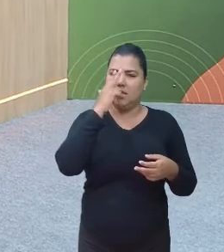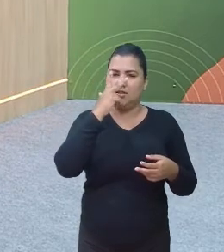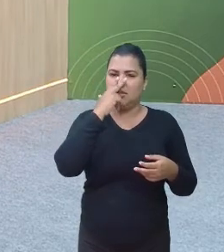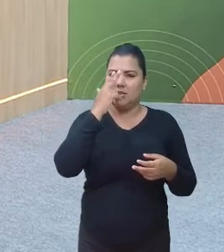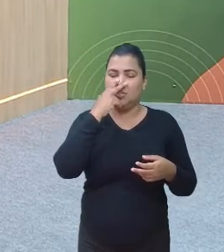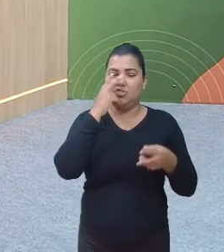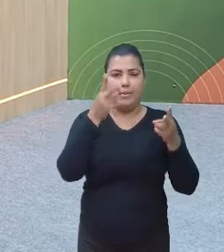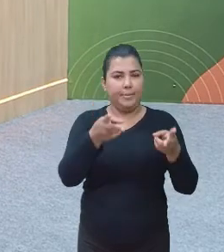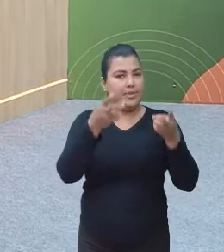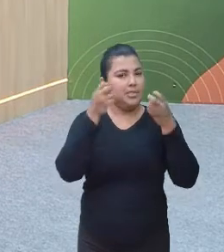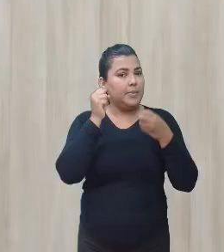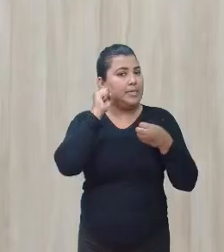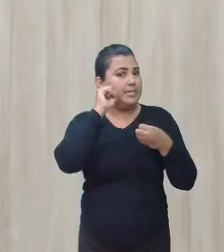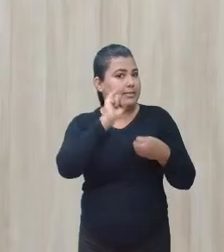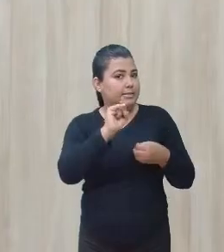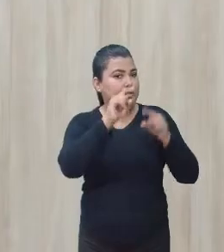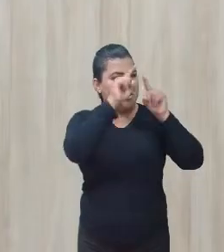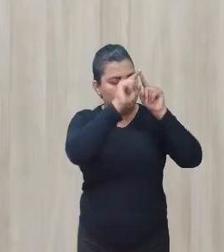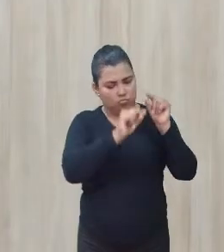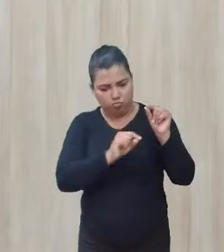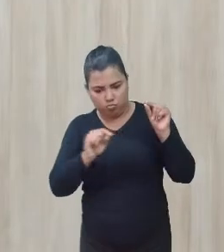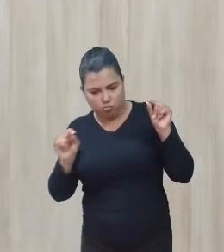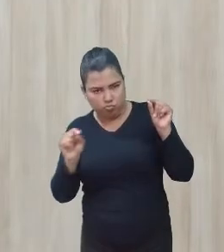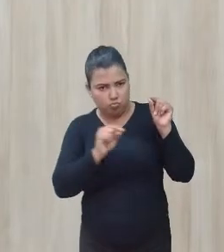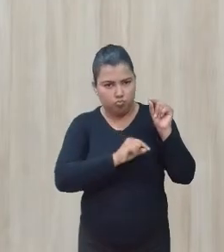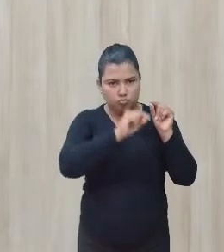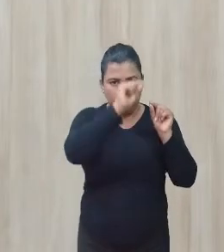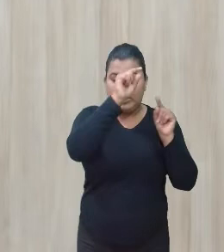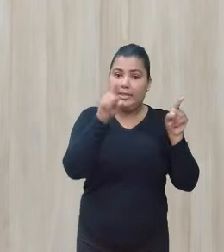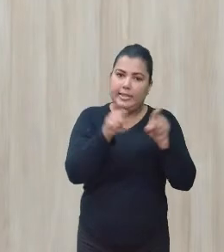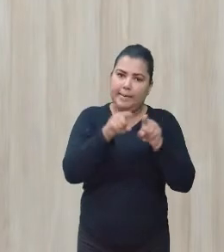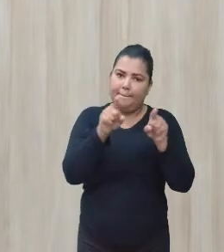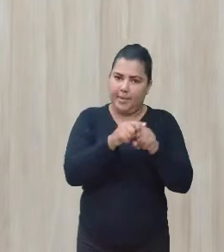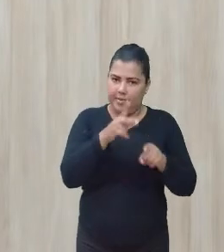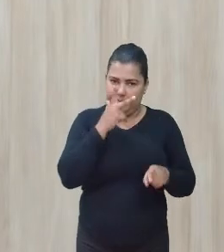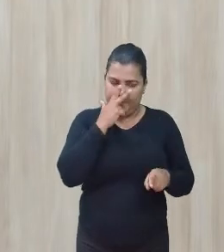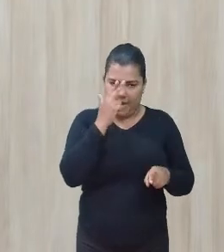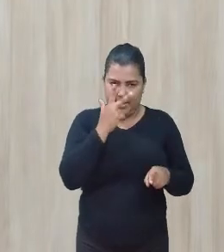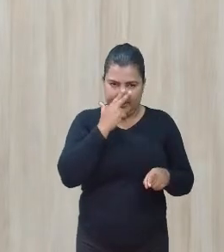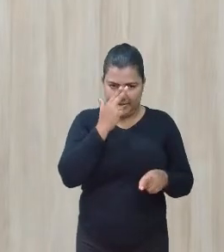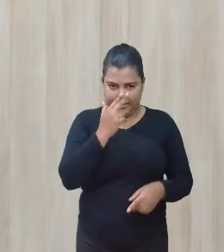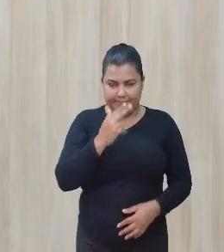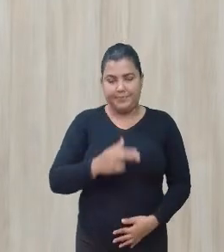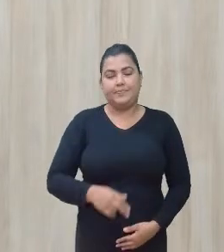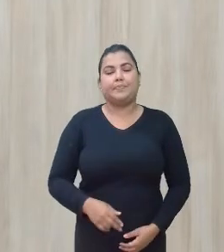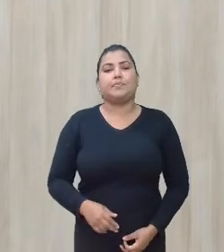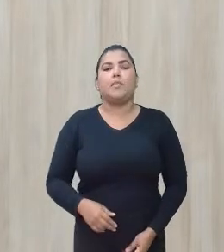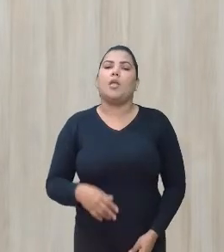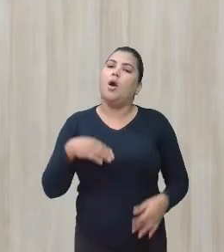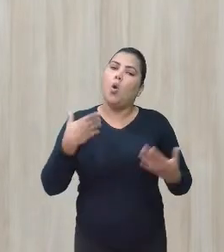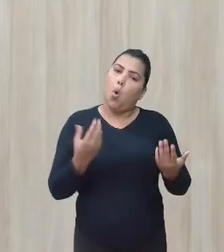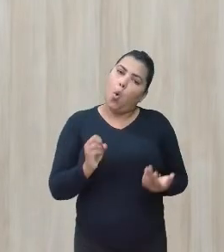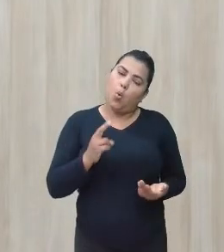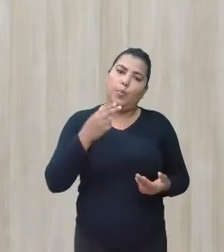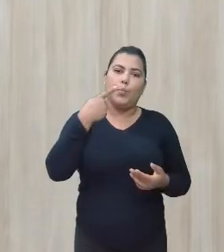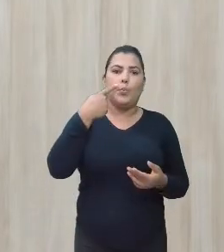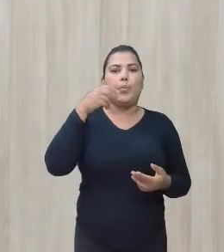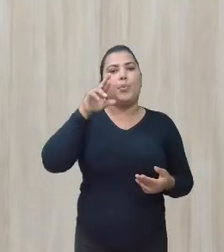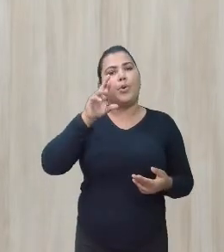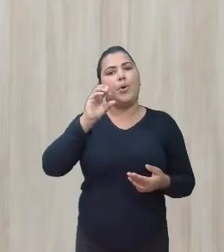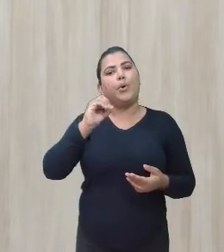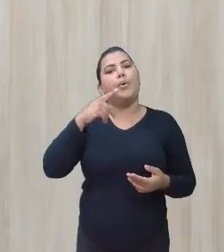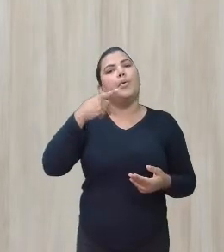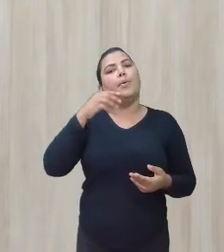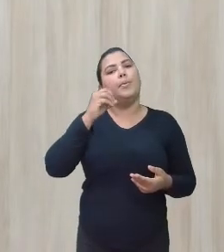proporcionais, tá certo? Então voltando aqui, o que a gente vai dizer é o seguinte, que essas dimensões proporcionais, elas podem